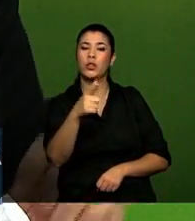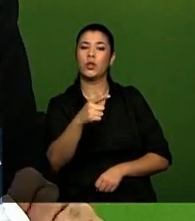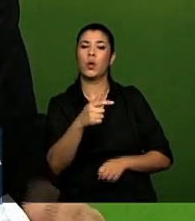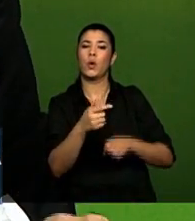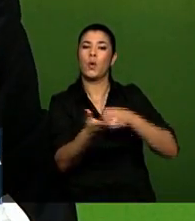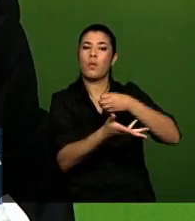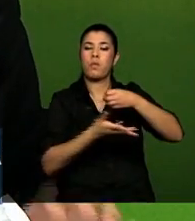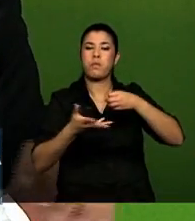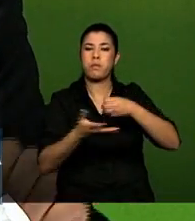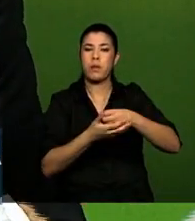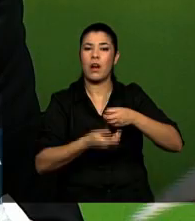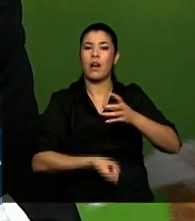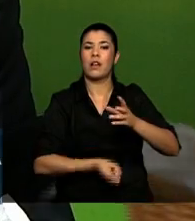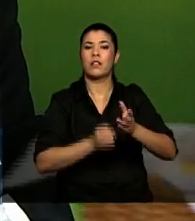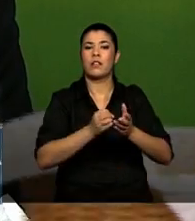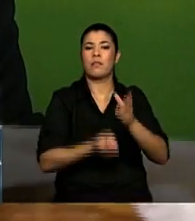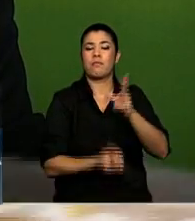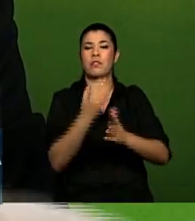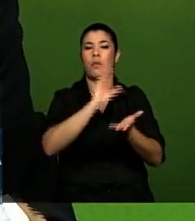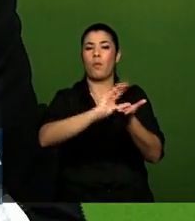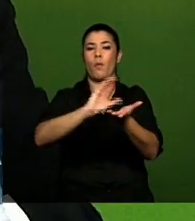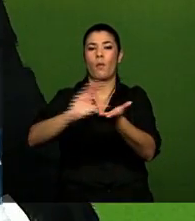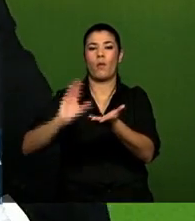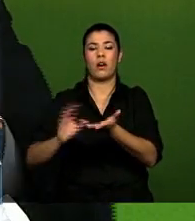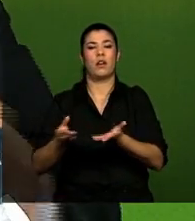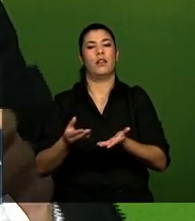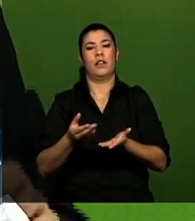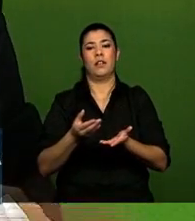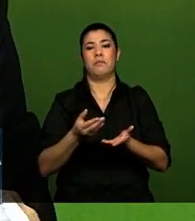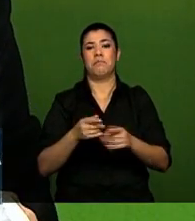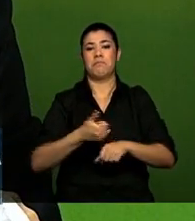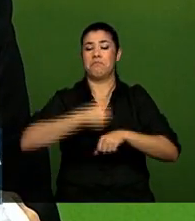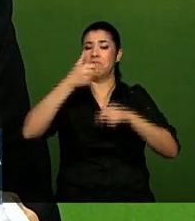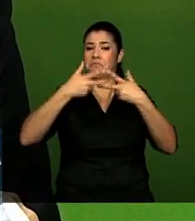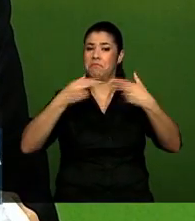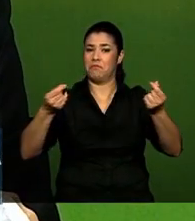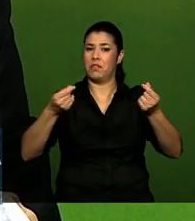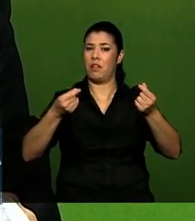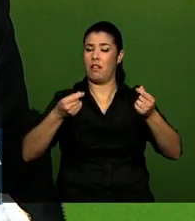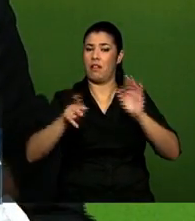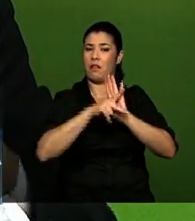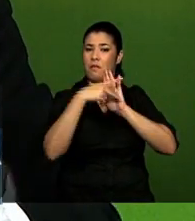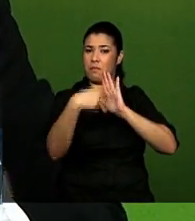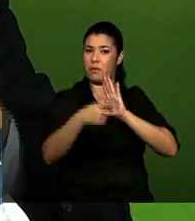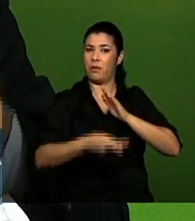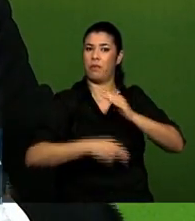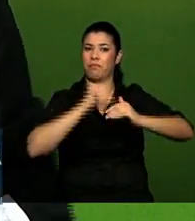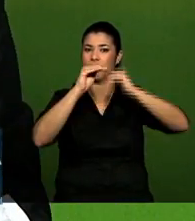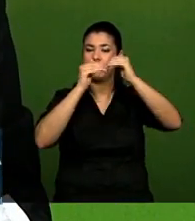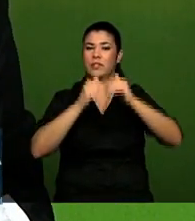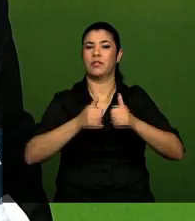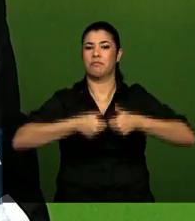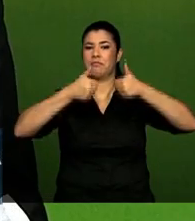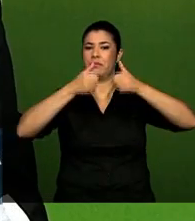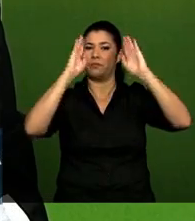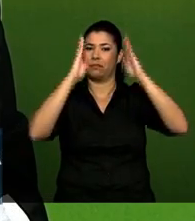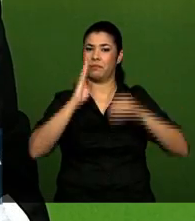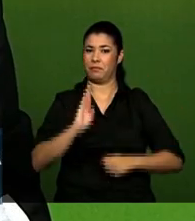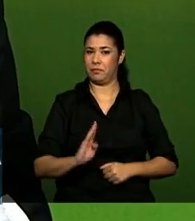sustentar esse nosso esses nossos esse nosso grande patrimônio os direitos